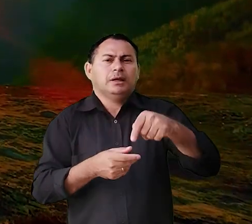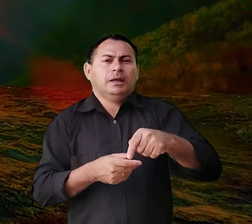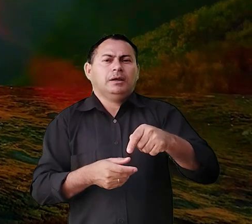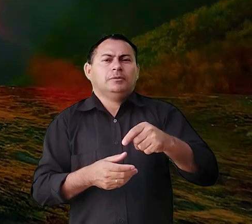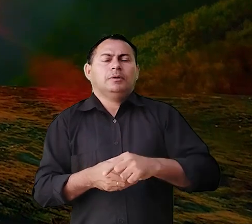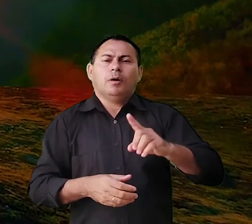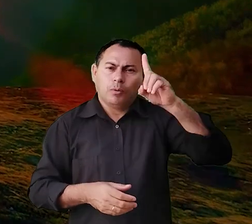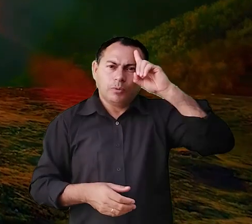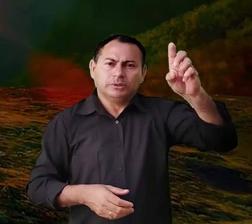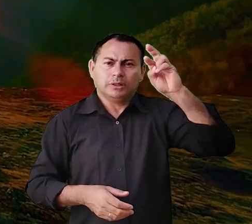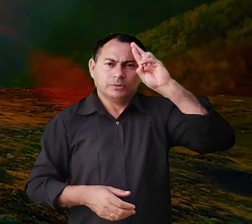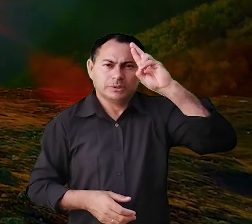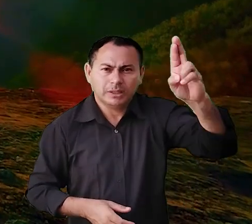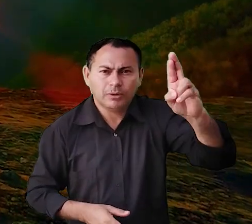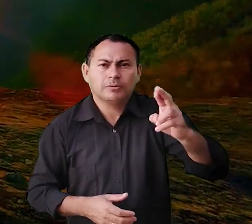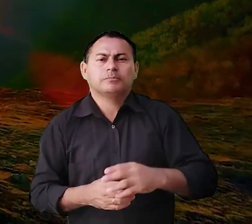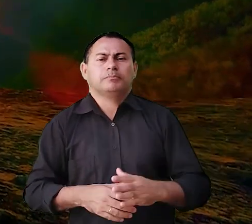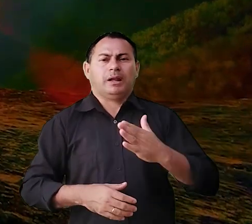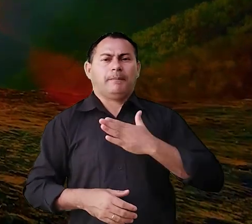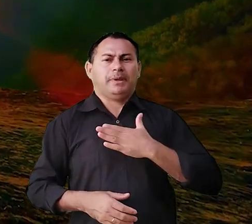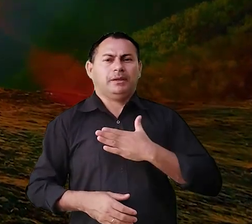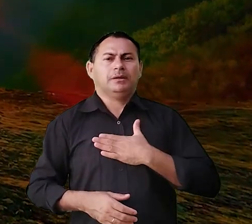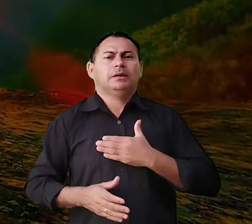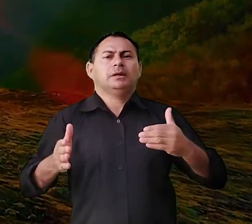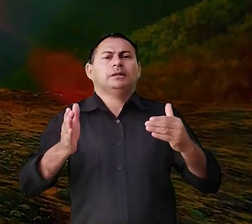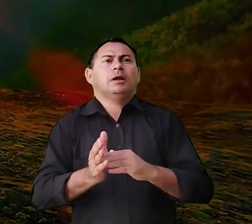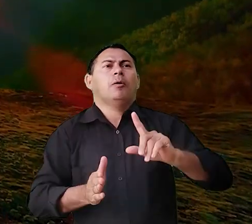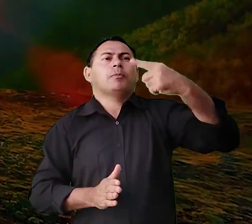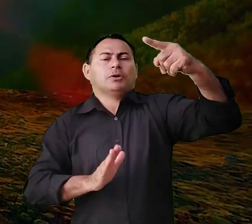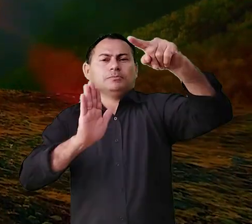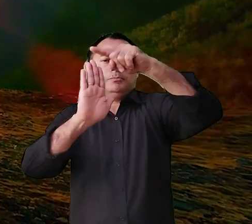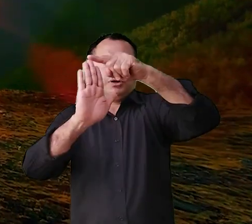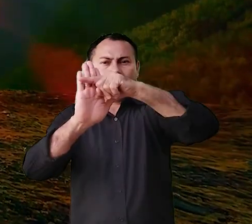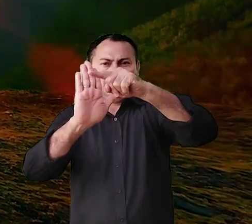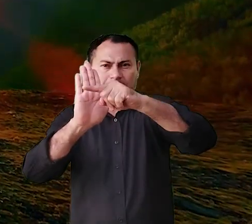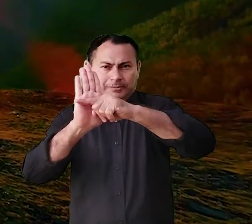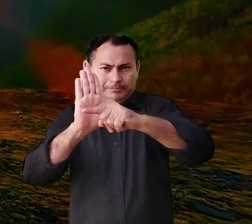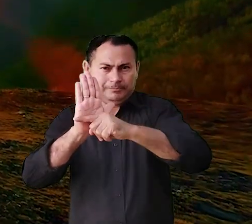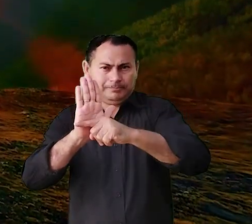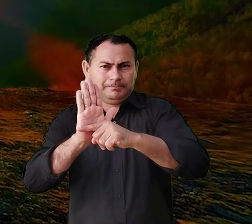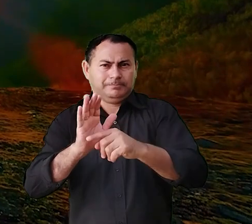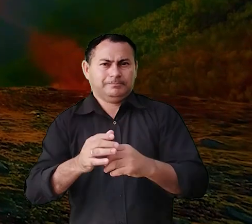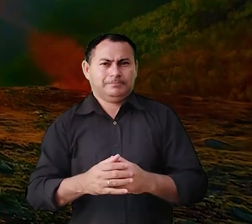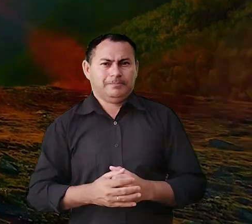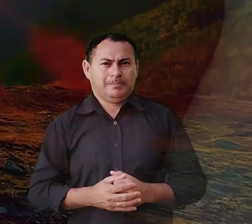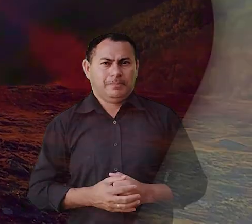diga, este é o dia do Senhor para mim. Até o próximo programa.